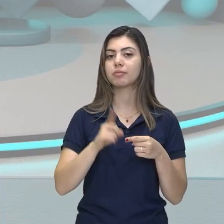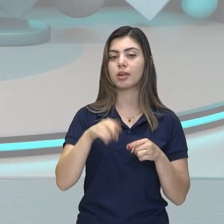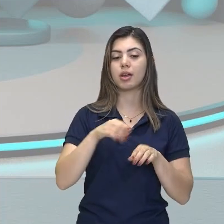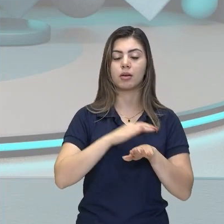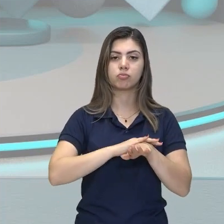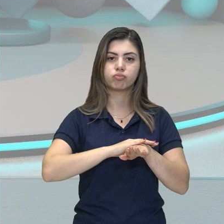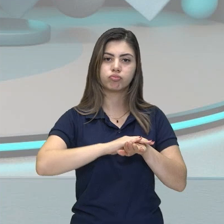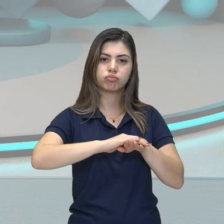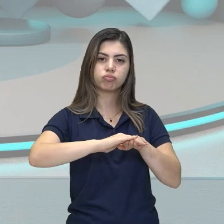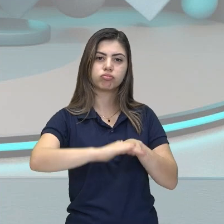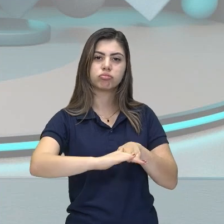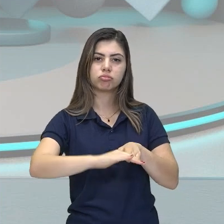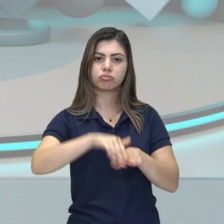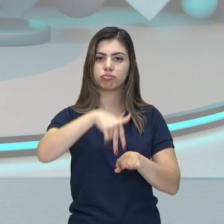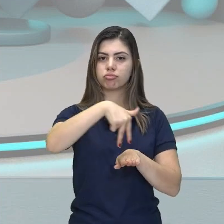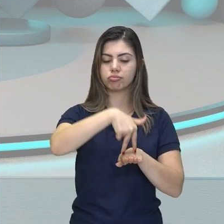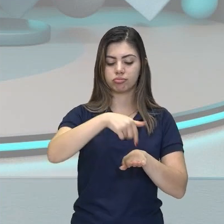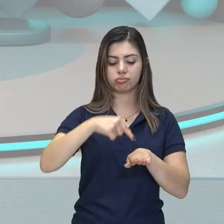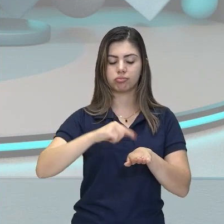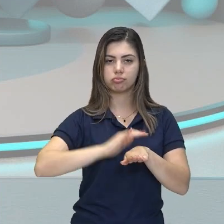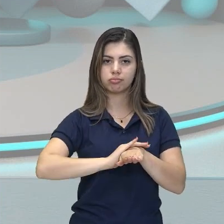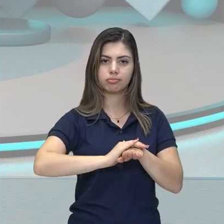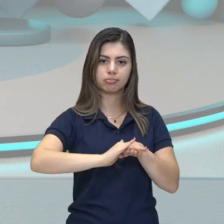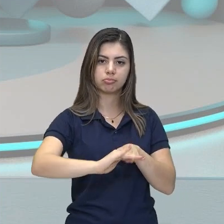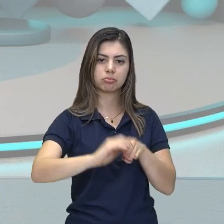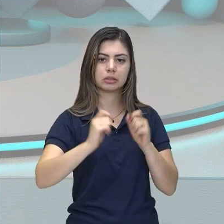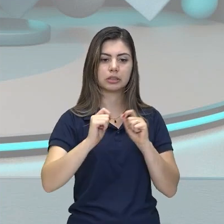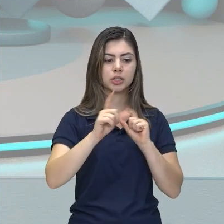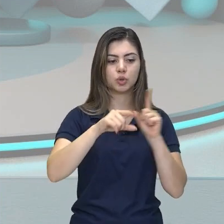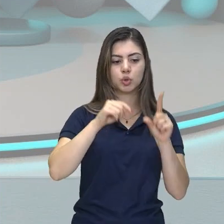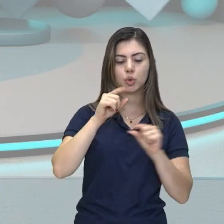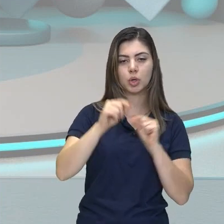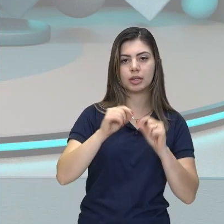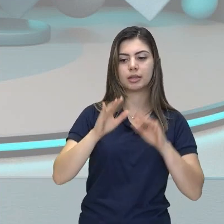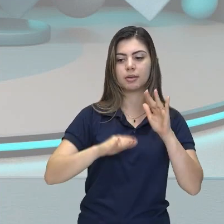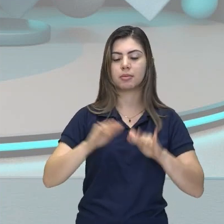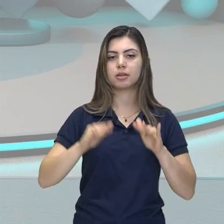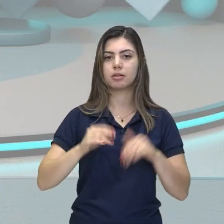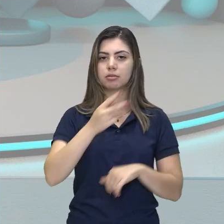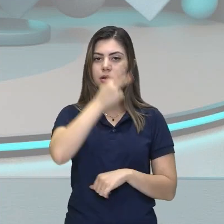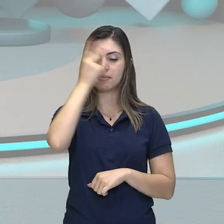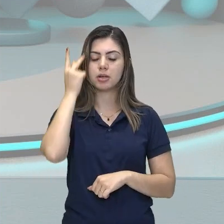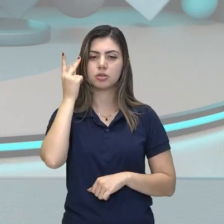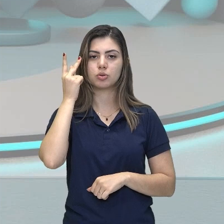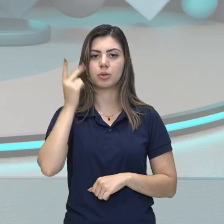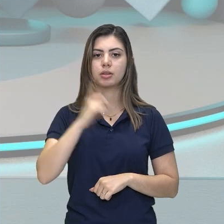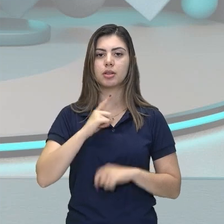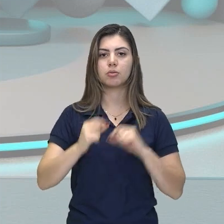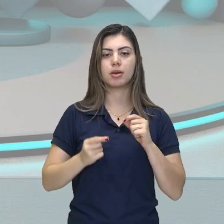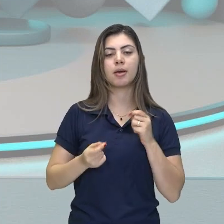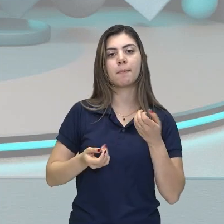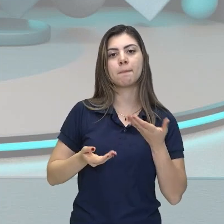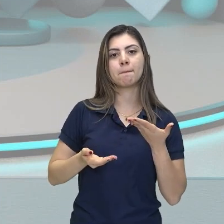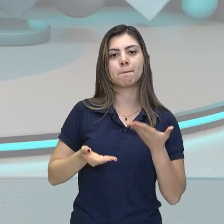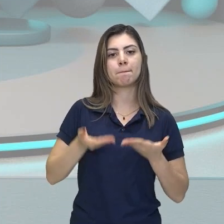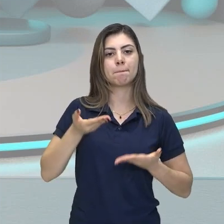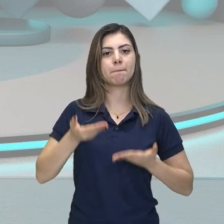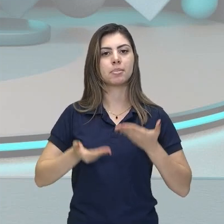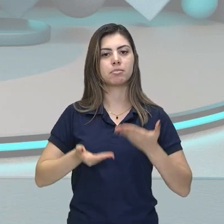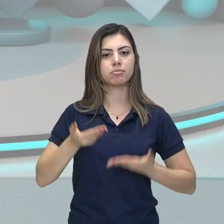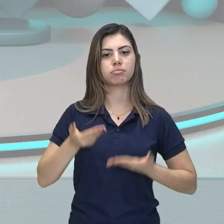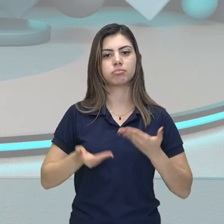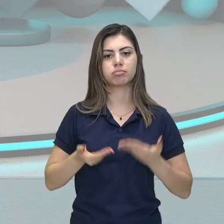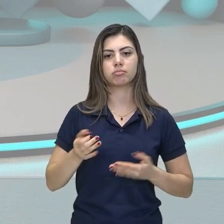SUP, claro, né? Deve ser escolhida de acordo com o peso, né? O peso do praticante e a modalidade que deseja praticar. As